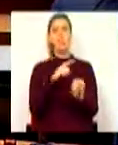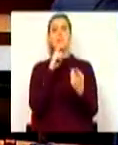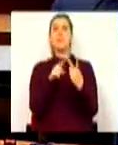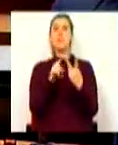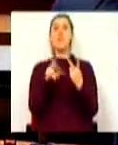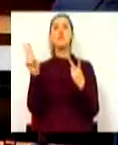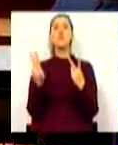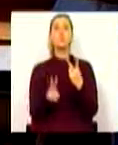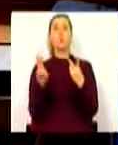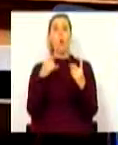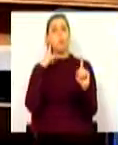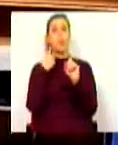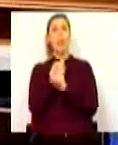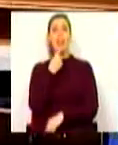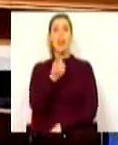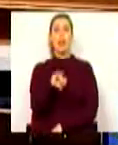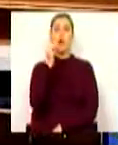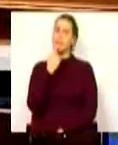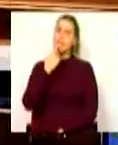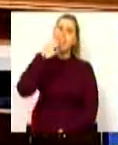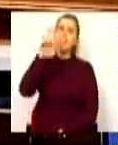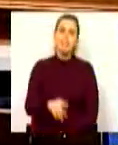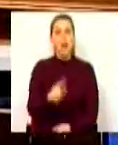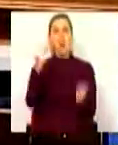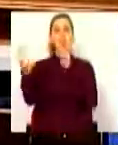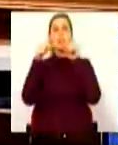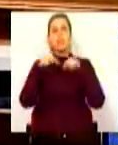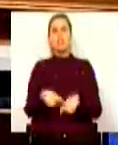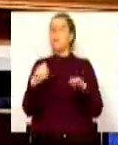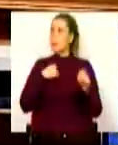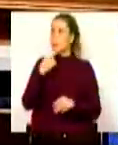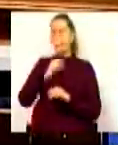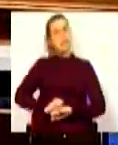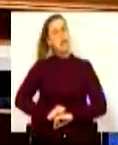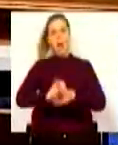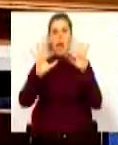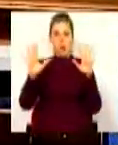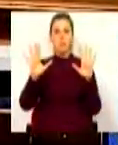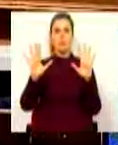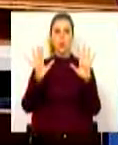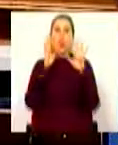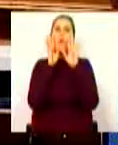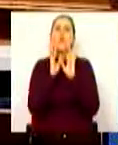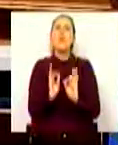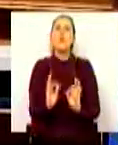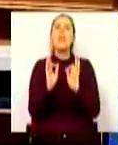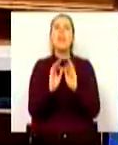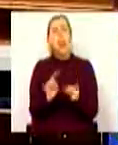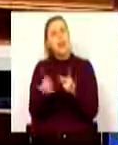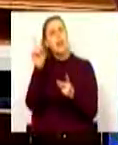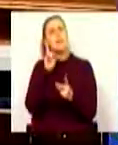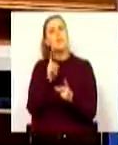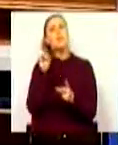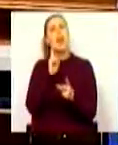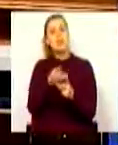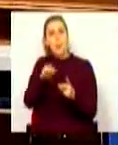Ponto 2, para dizer que, mais uma vez, neste debate ficou evidenciado o cuidado, a importância